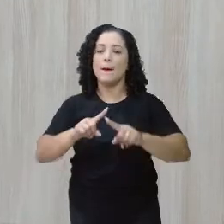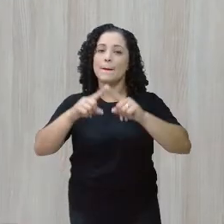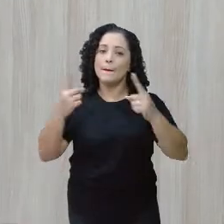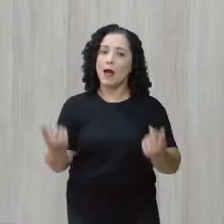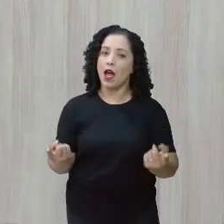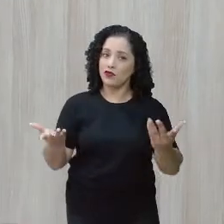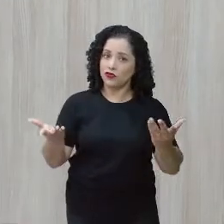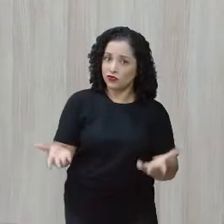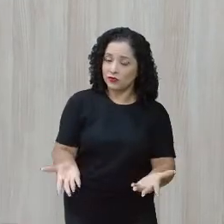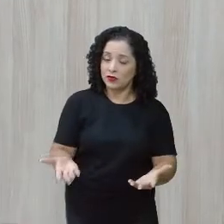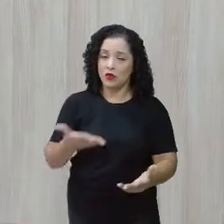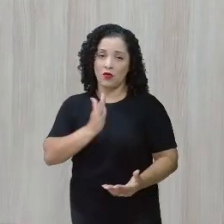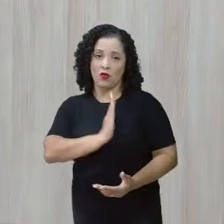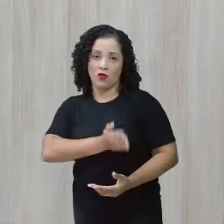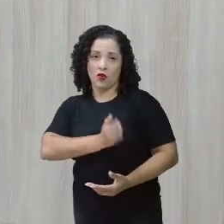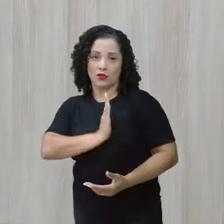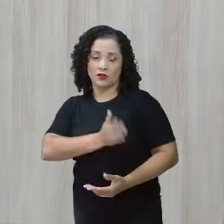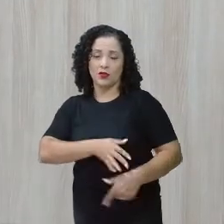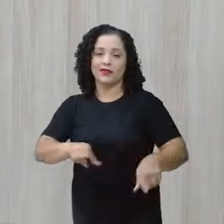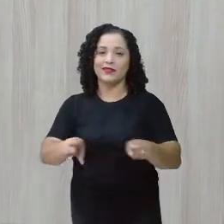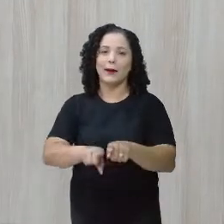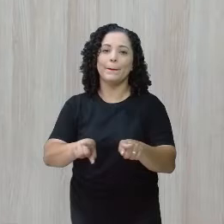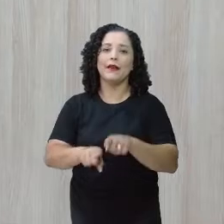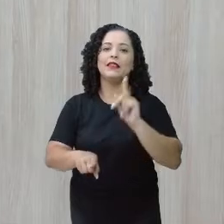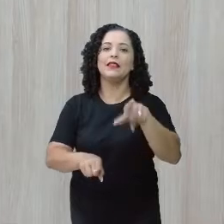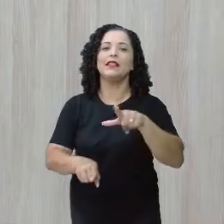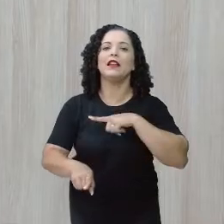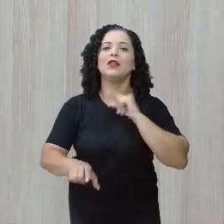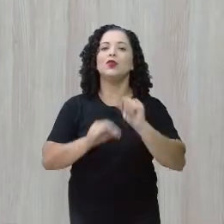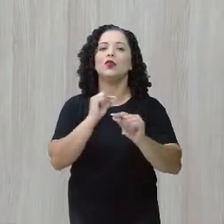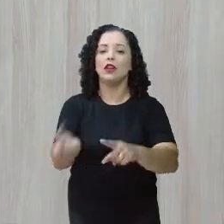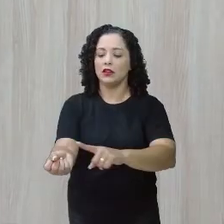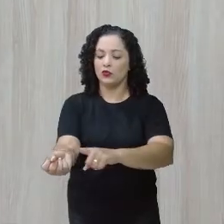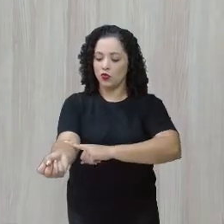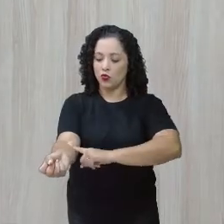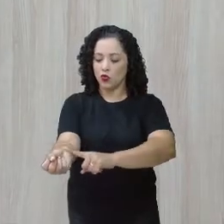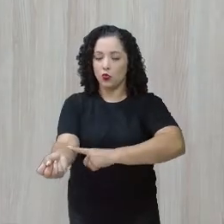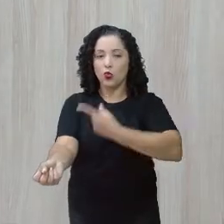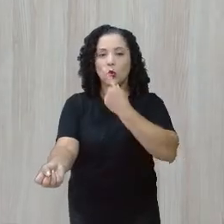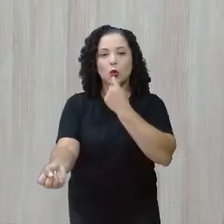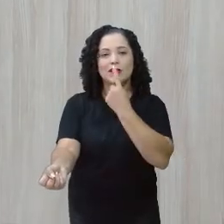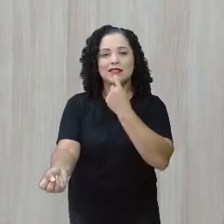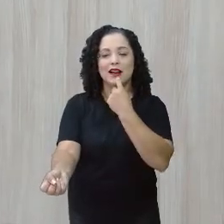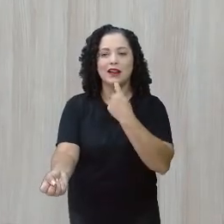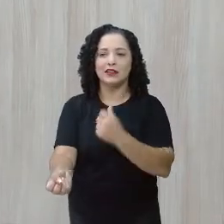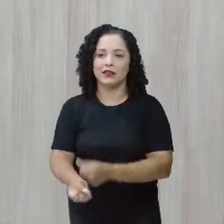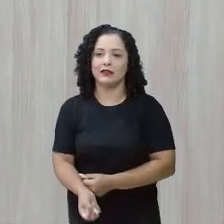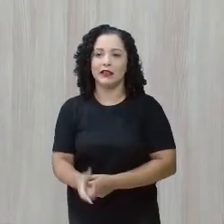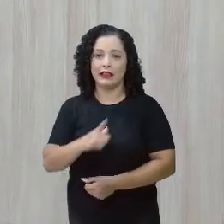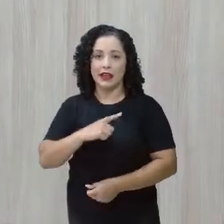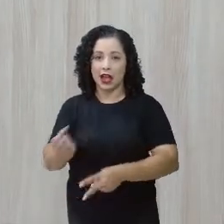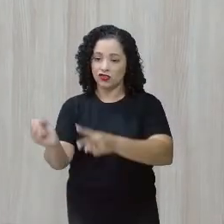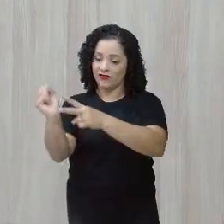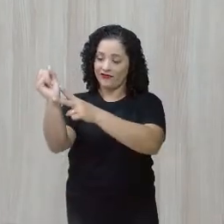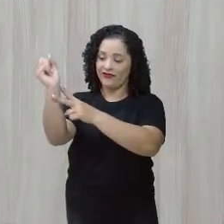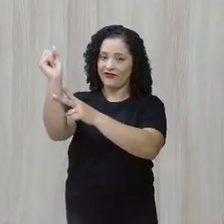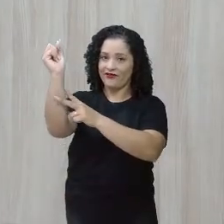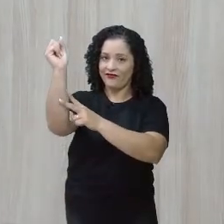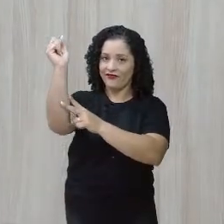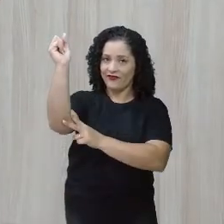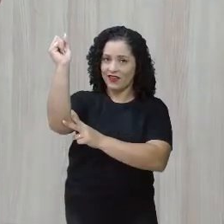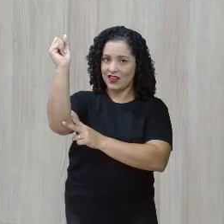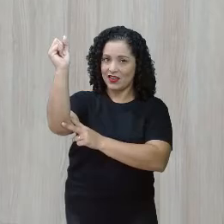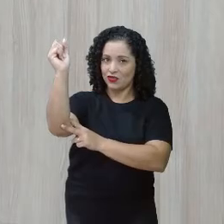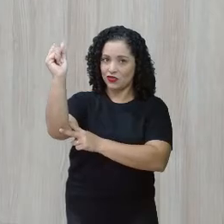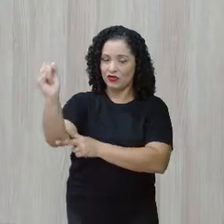né, nós temos os vasos sanguíneos. E esses vasos sanguíneos são classificados. Eu tenho as veias, que são os vasos que saem